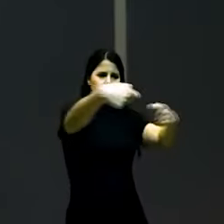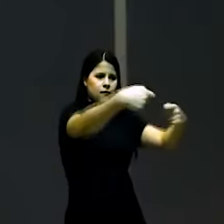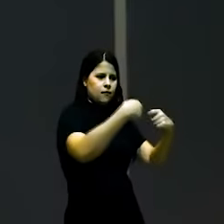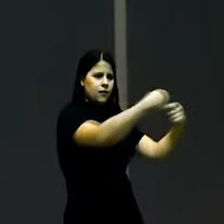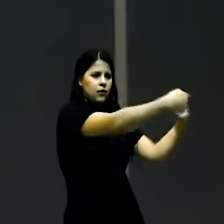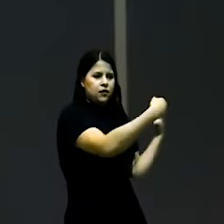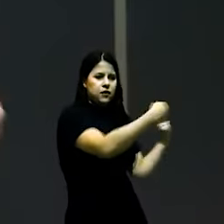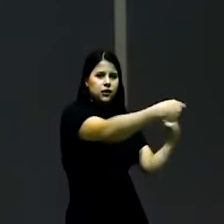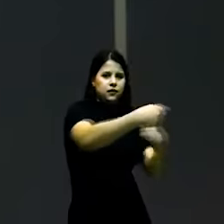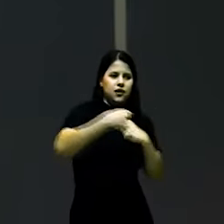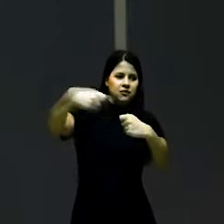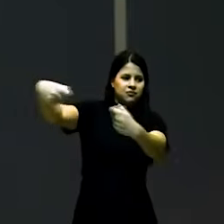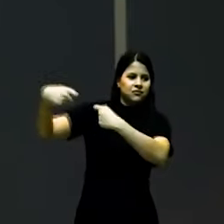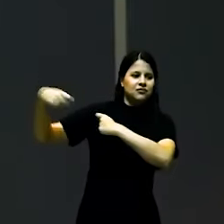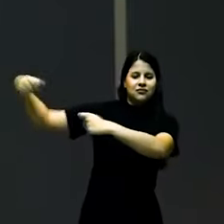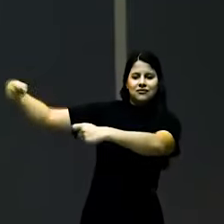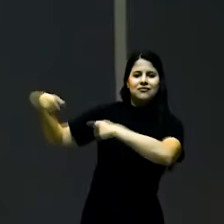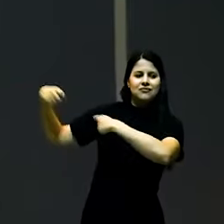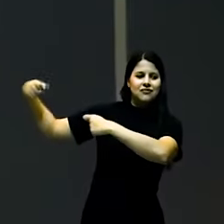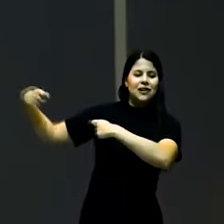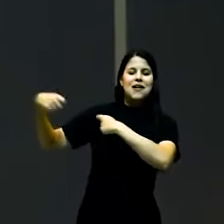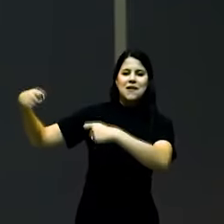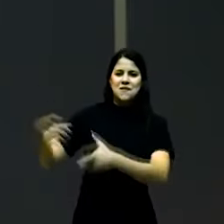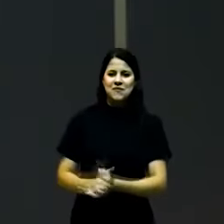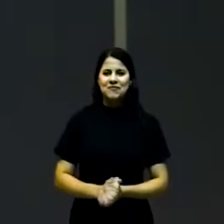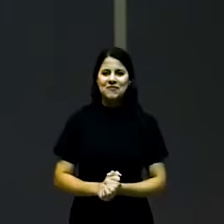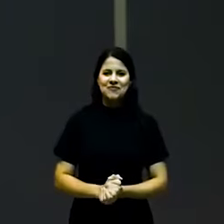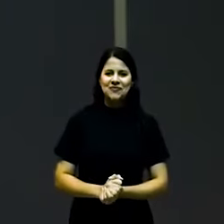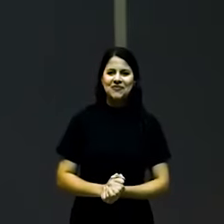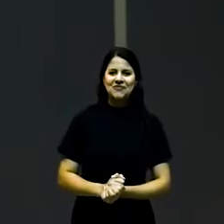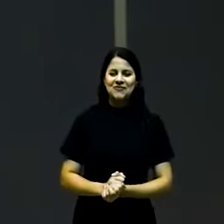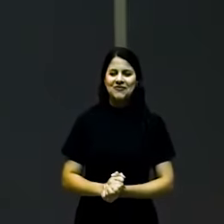Mas Deus já fez tanta coisa na minha vida e eu creio que Ele é o Todo-Poderoso.